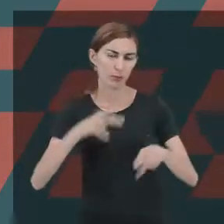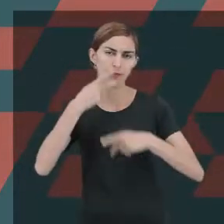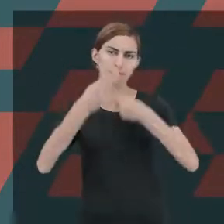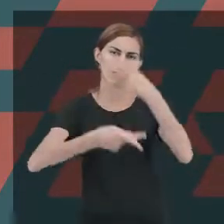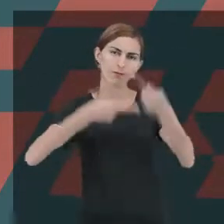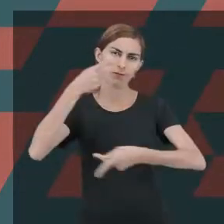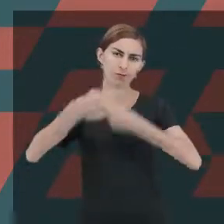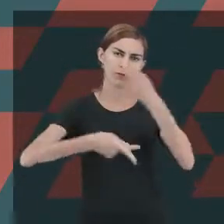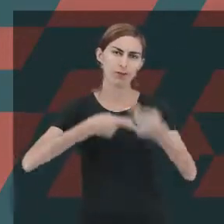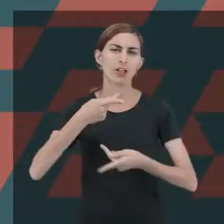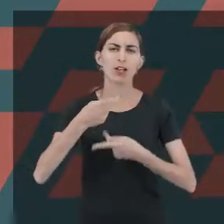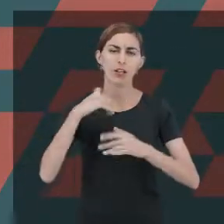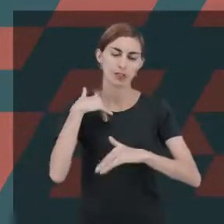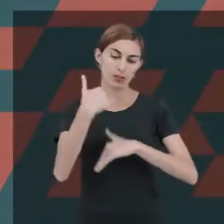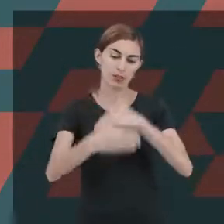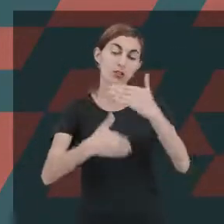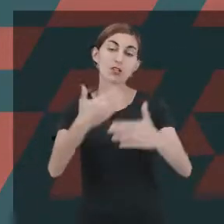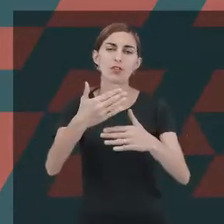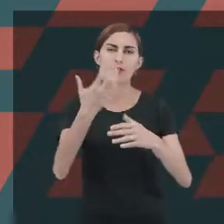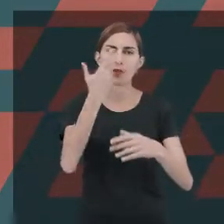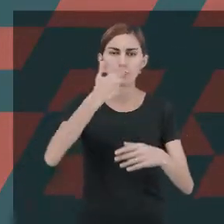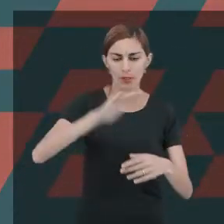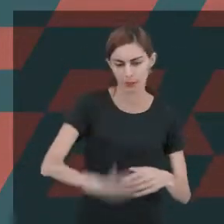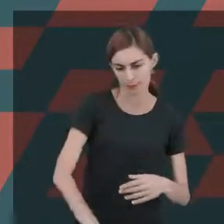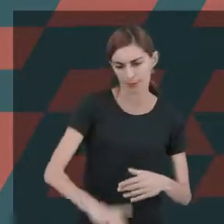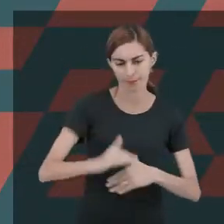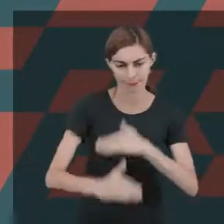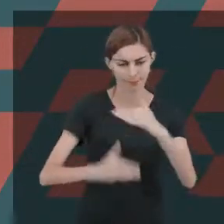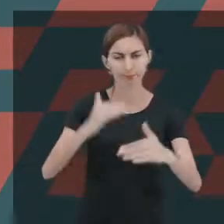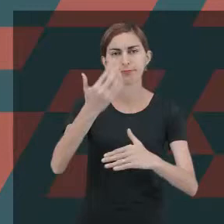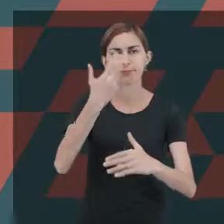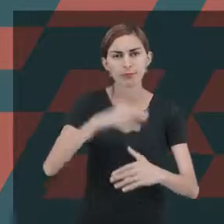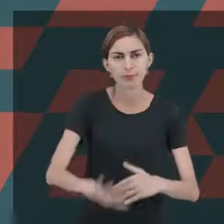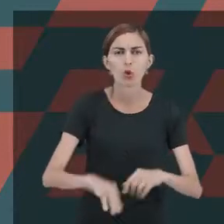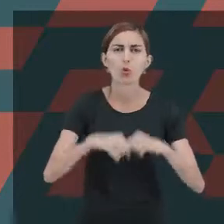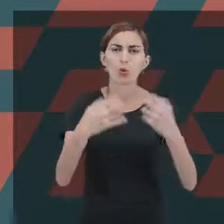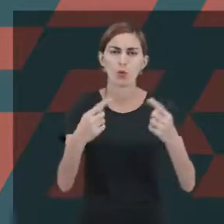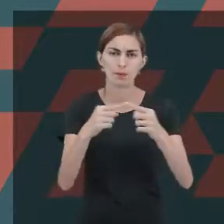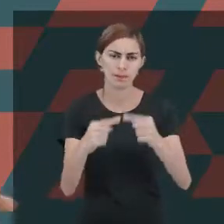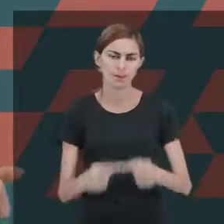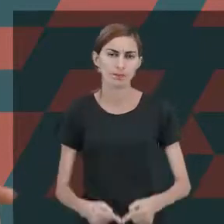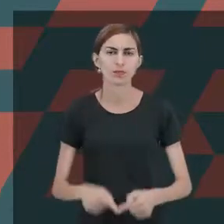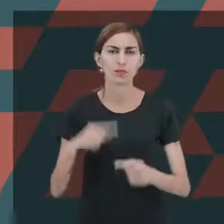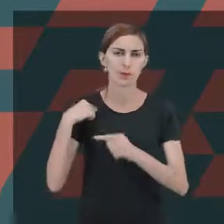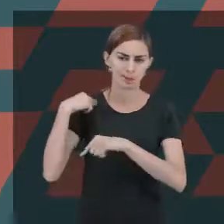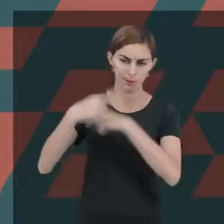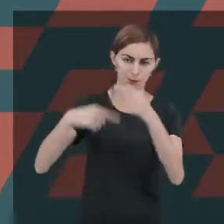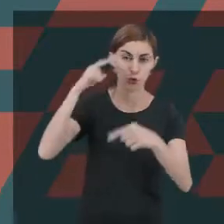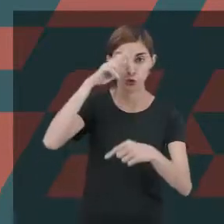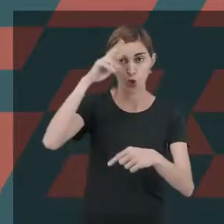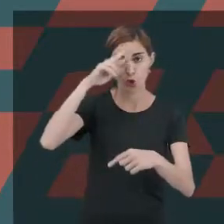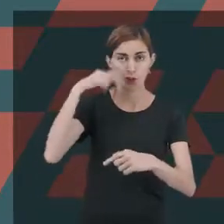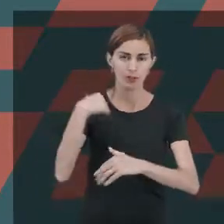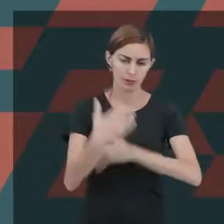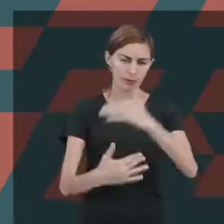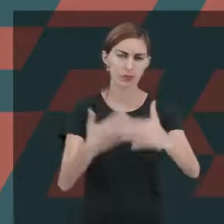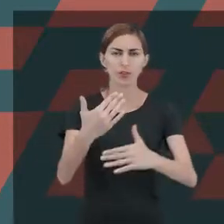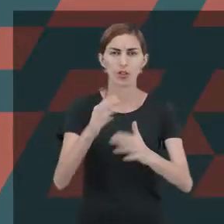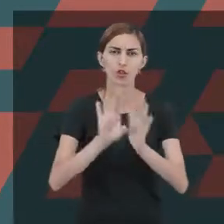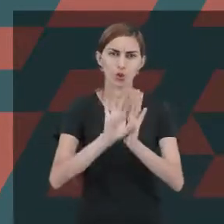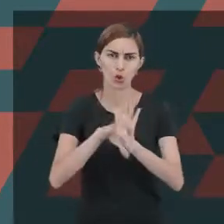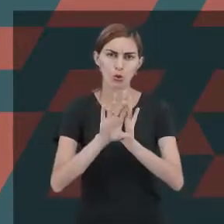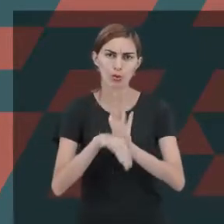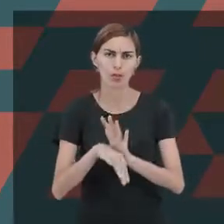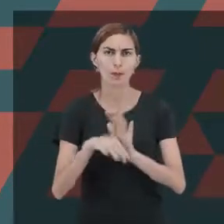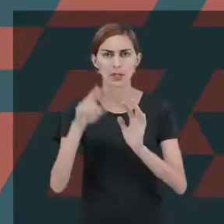falar um pouco sobre desenvolvimento infantil, quais seriam as implicações e o percurso histórico desse desenvolvimento na